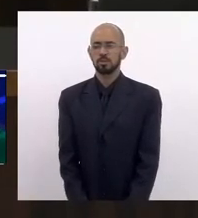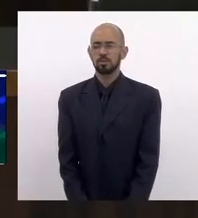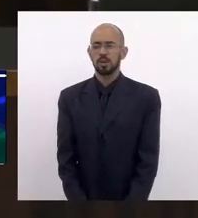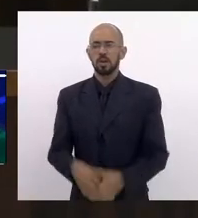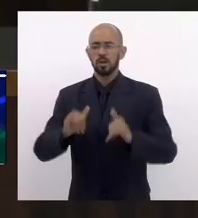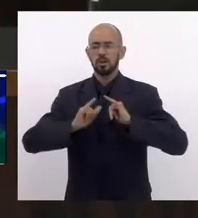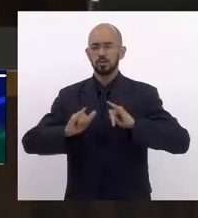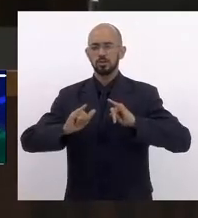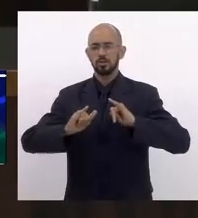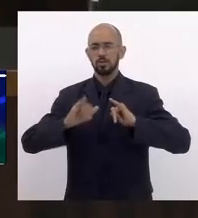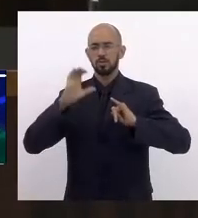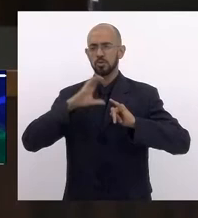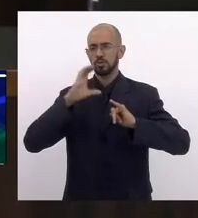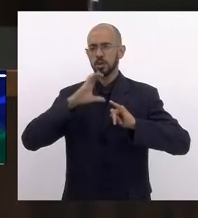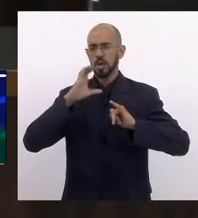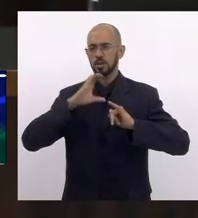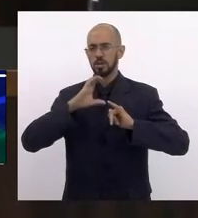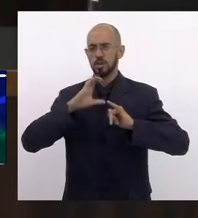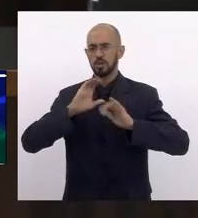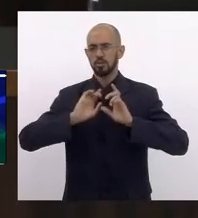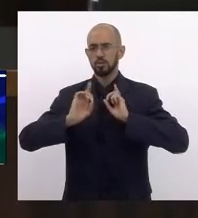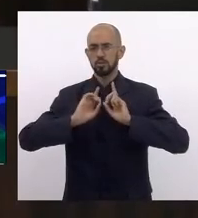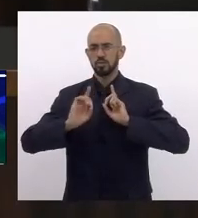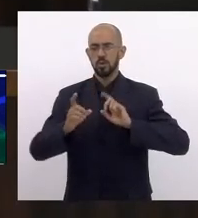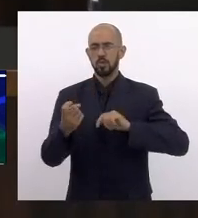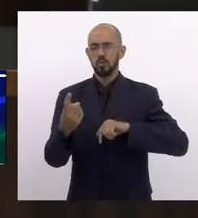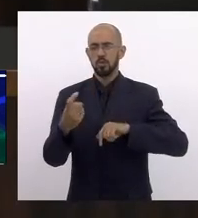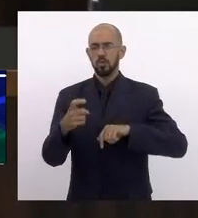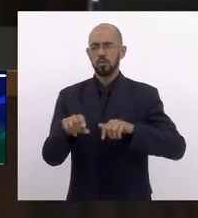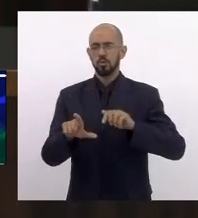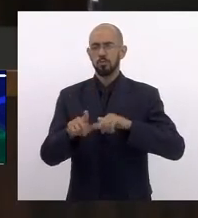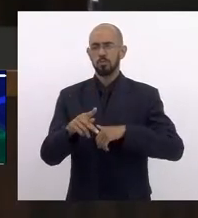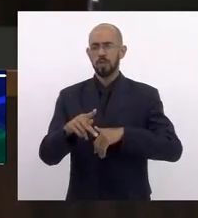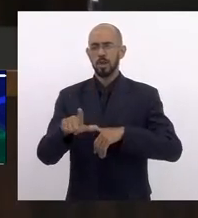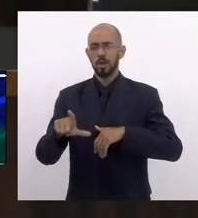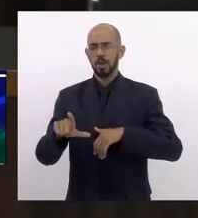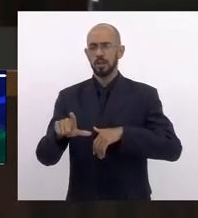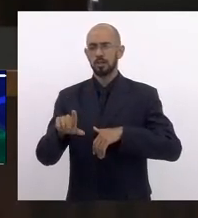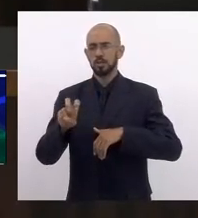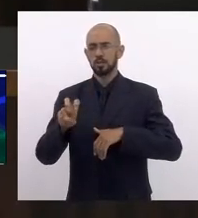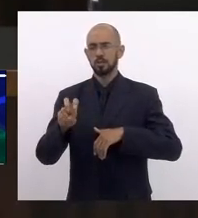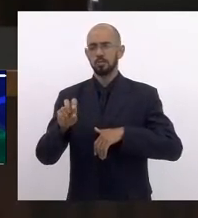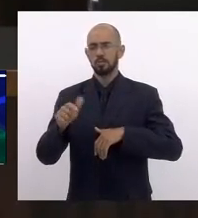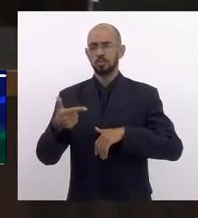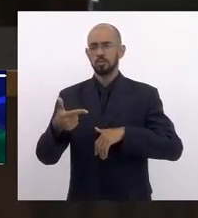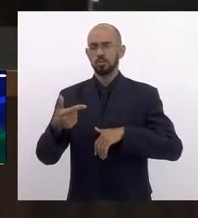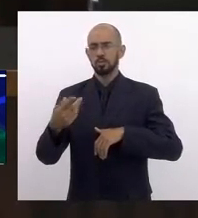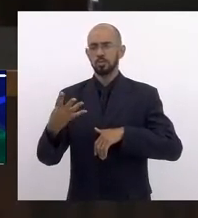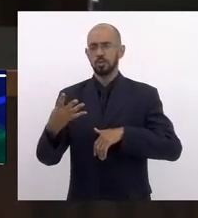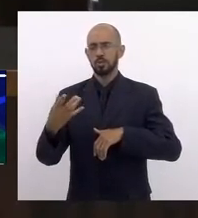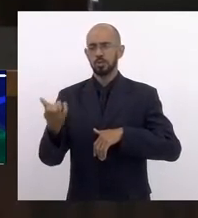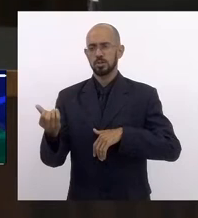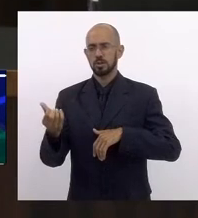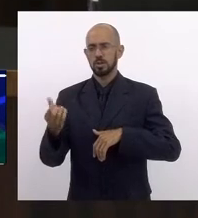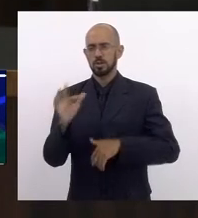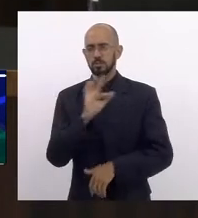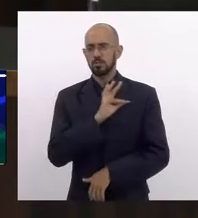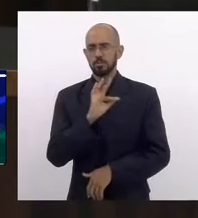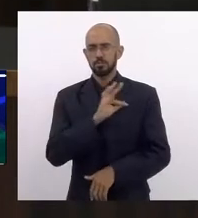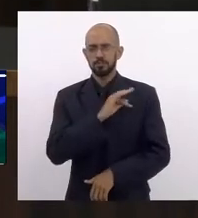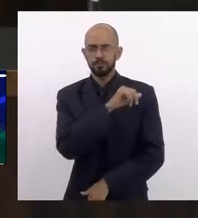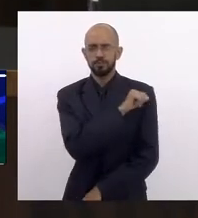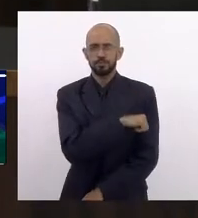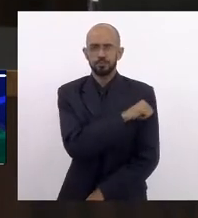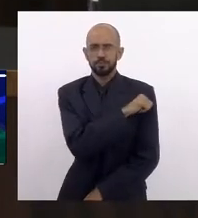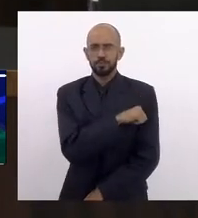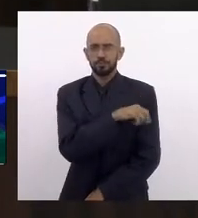Anuncio o regime de urgência e discussão única, projeto de lei número 5.246/2021, de autoria da deputada Marta Rocha, enfermeira Regiane